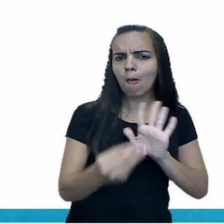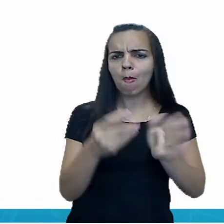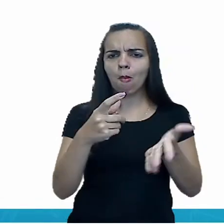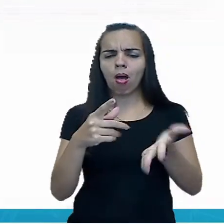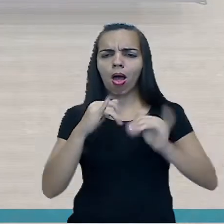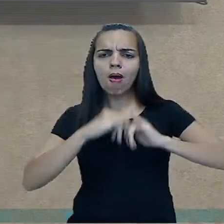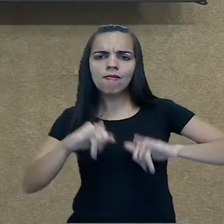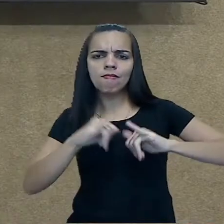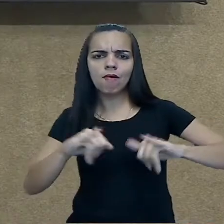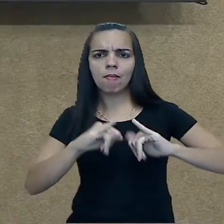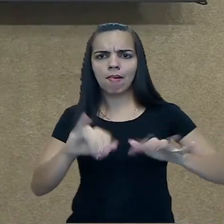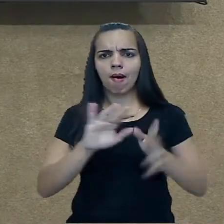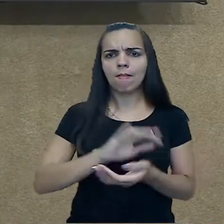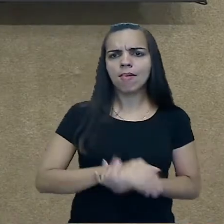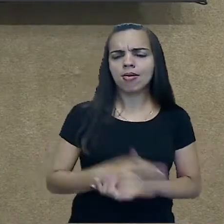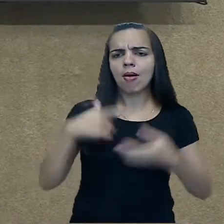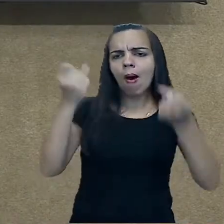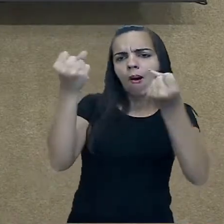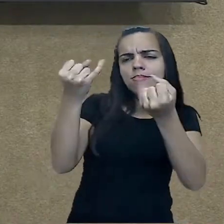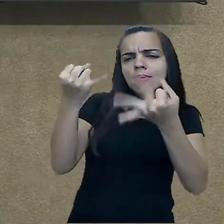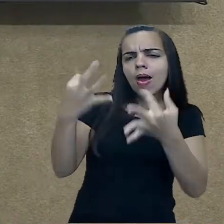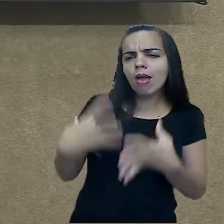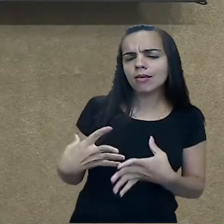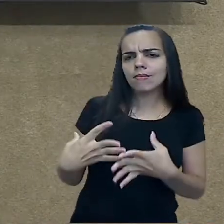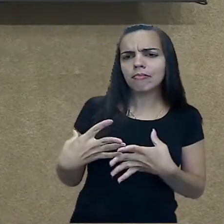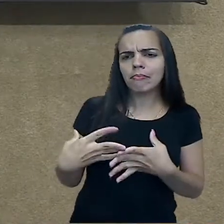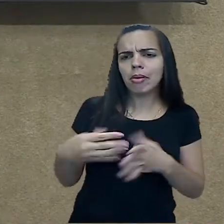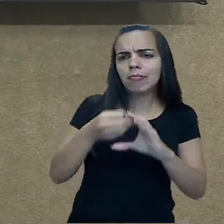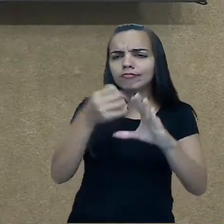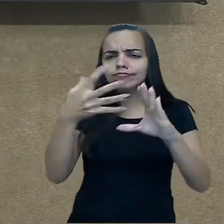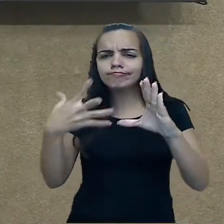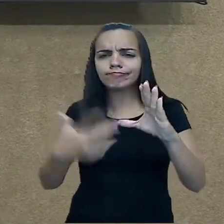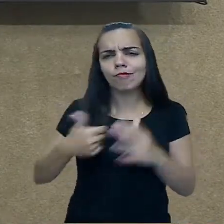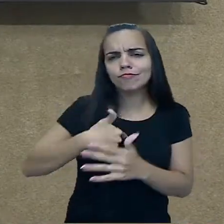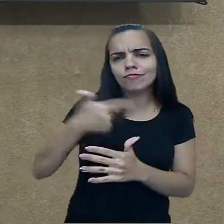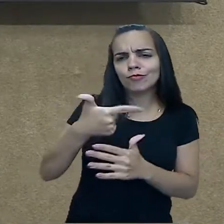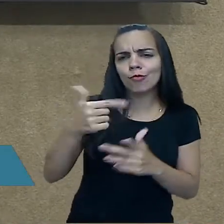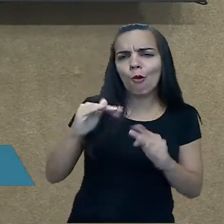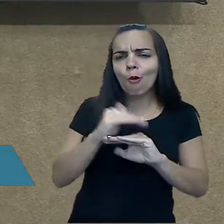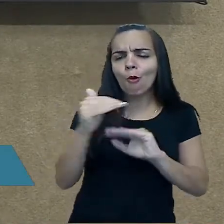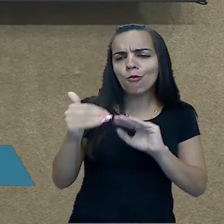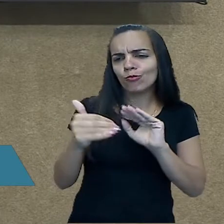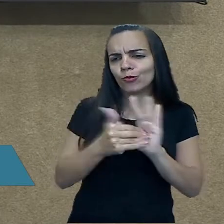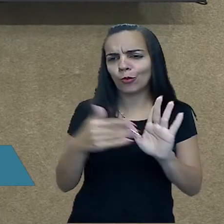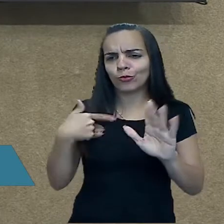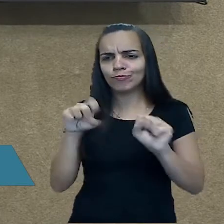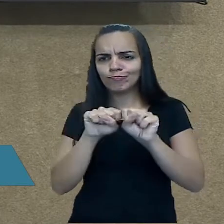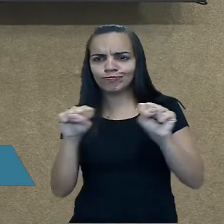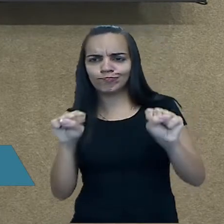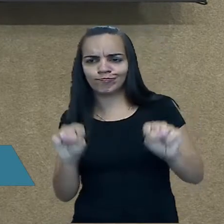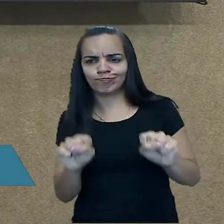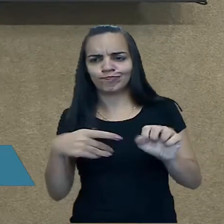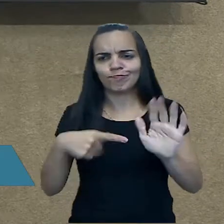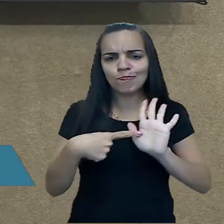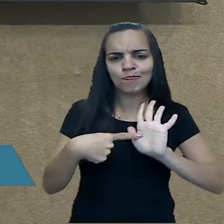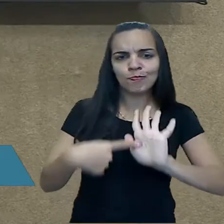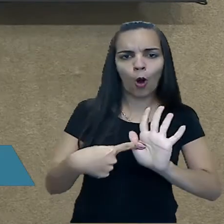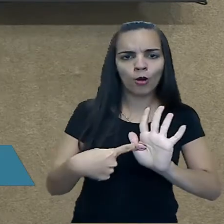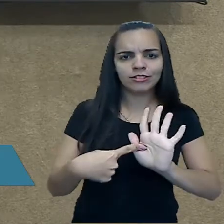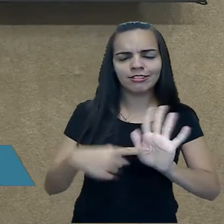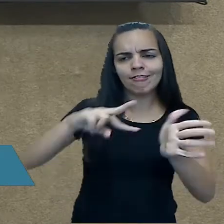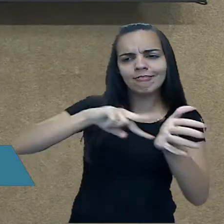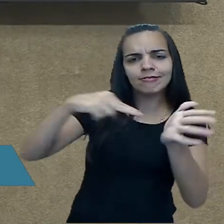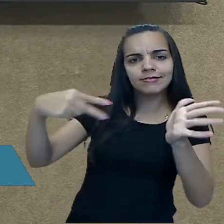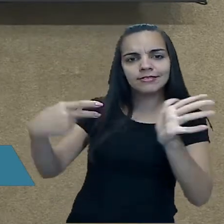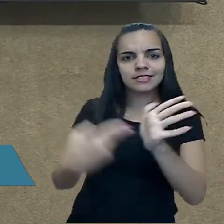agregar uma informação, um conhecimento. Os verbetes, eles aparecem lá no dicionário, na ordem alfabética, e traz